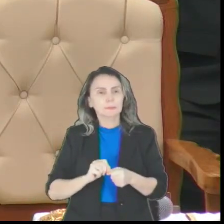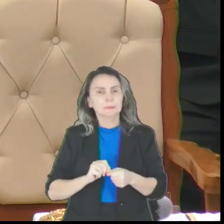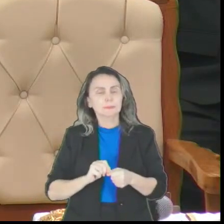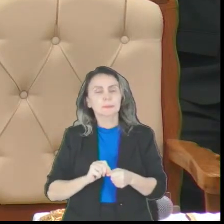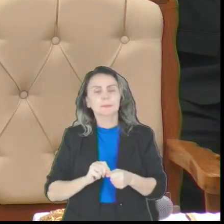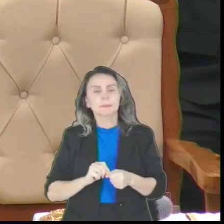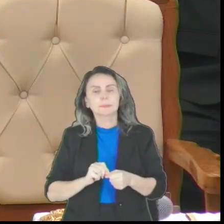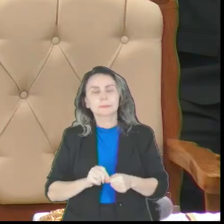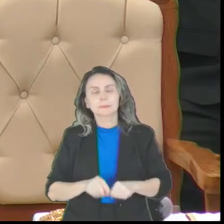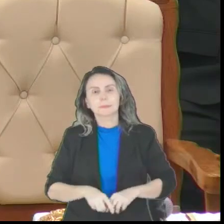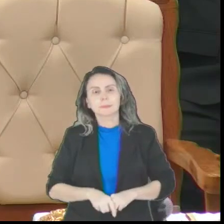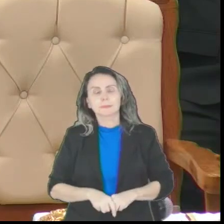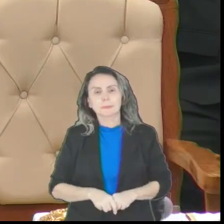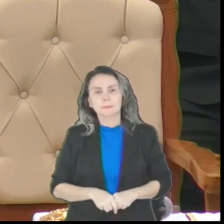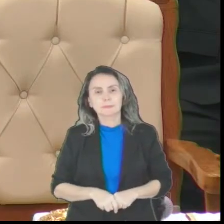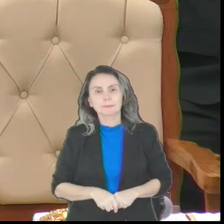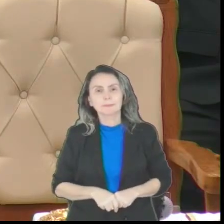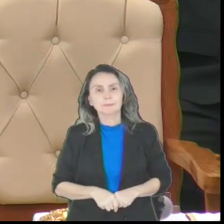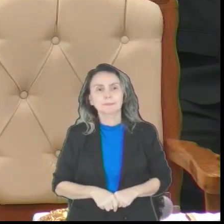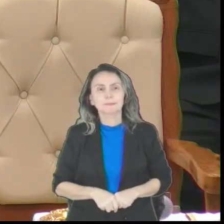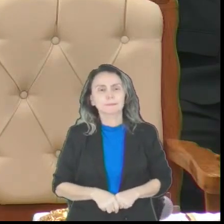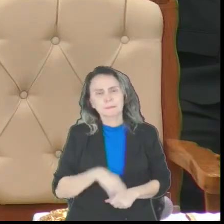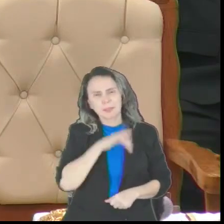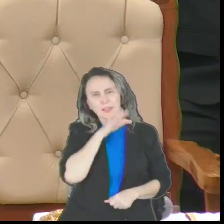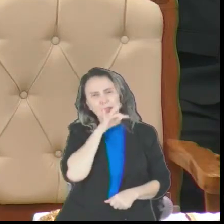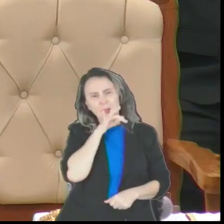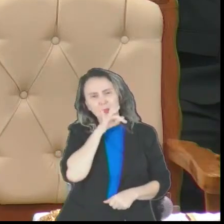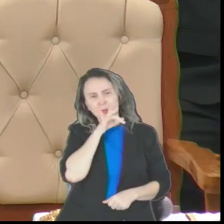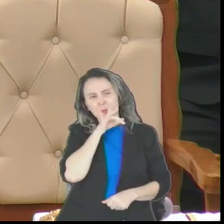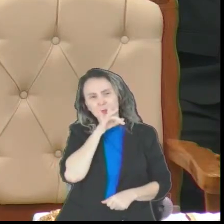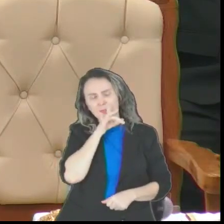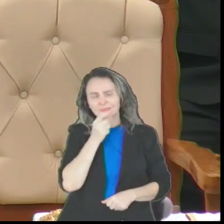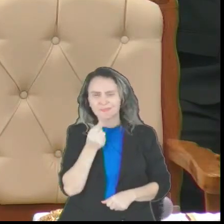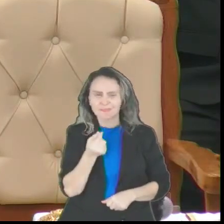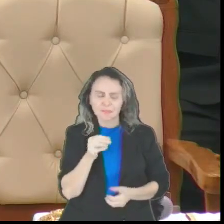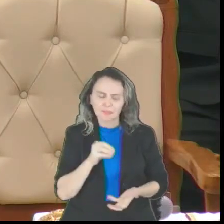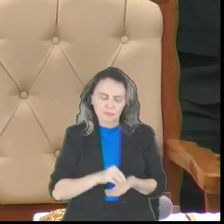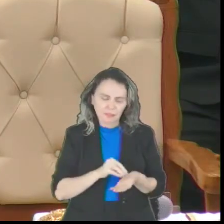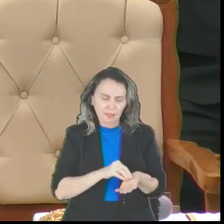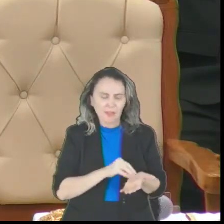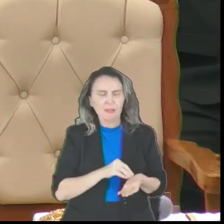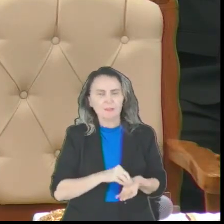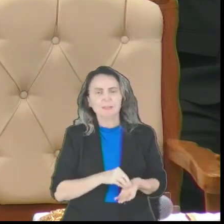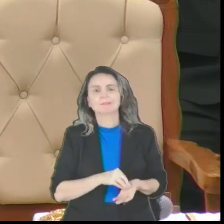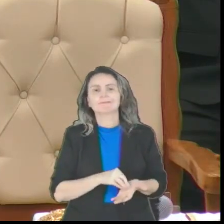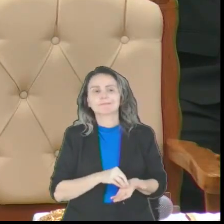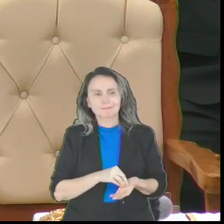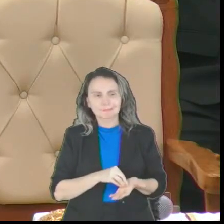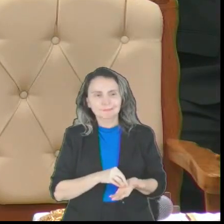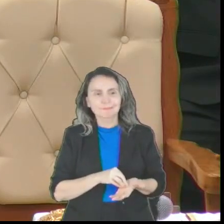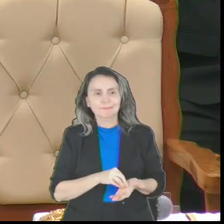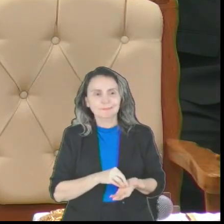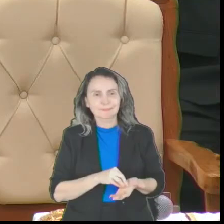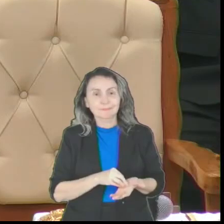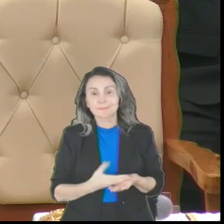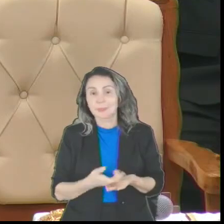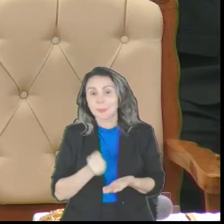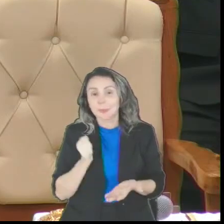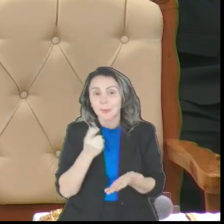irmãos. Como é ruim quando falta dinheiro, irmãos. Quando falta dinheiro, nós não podemos comprar